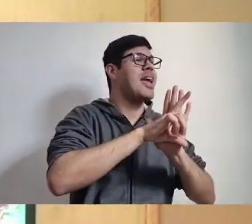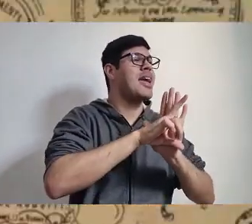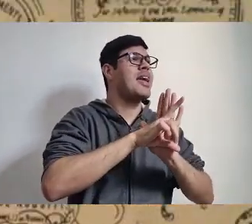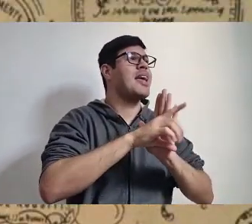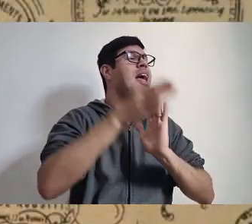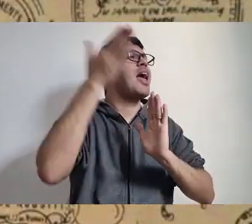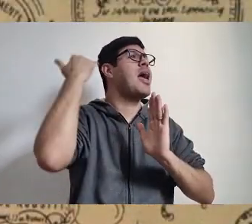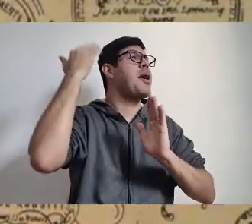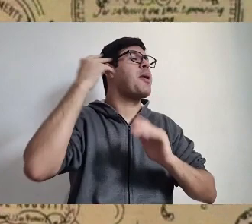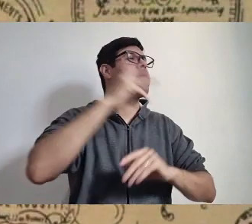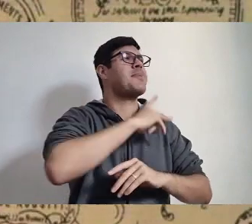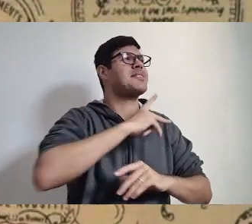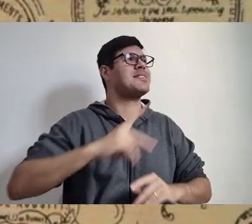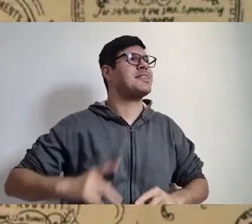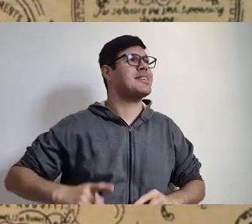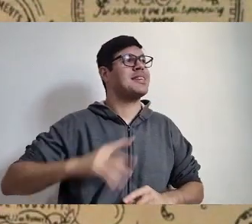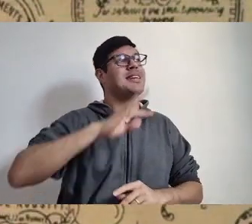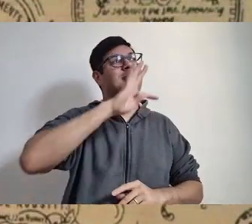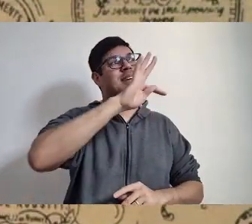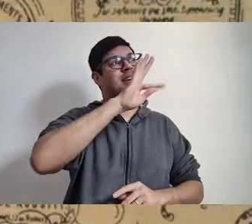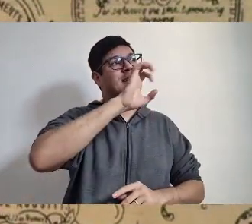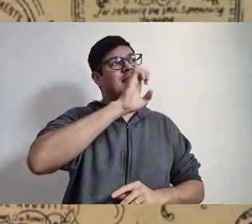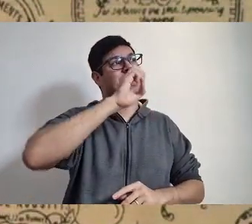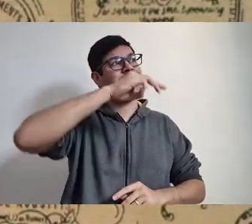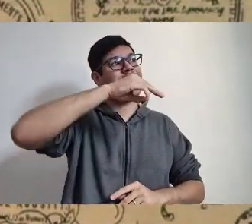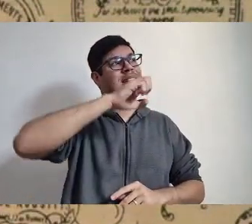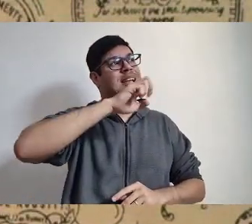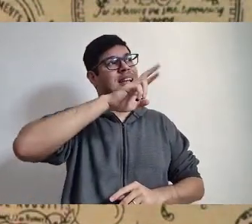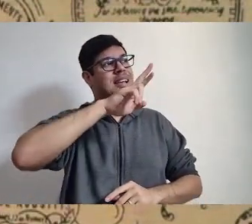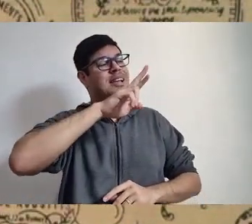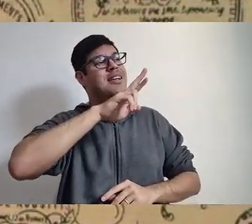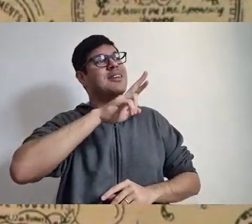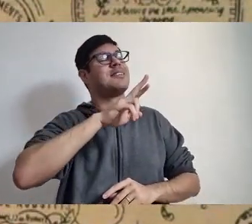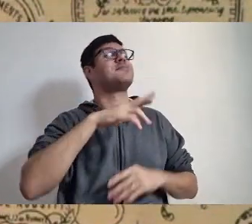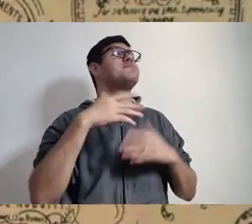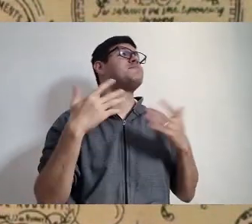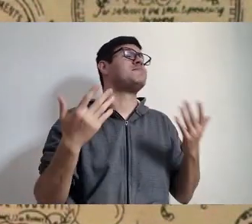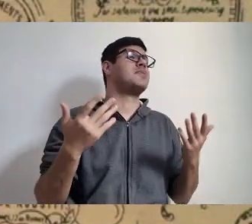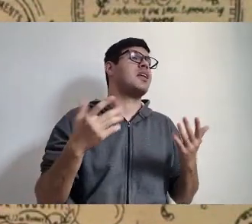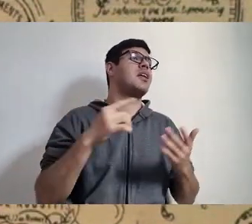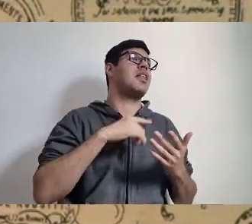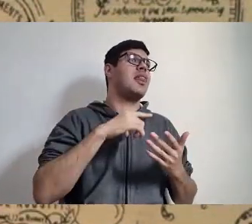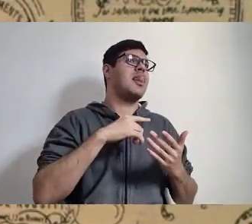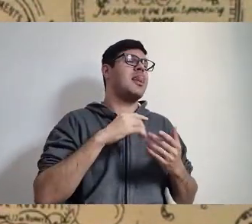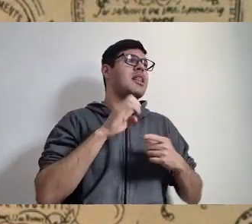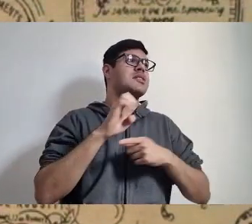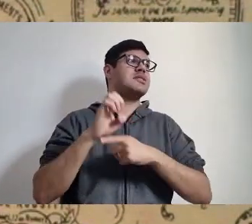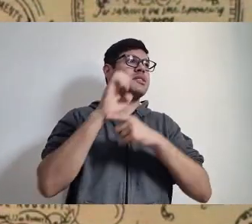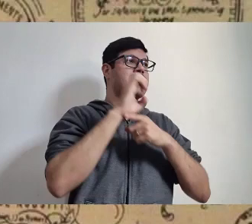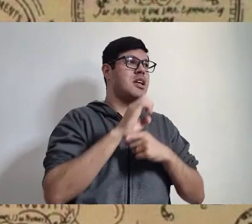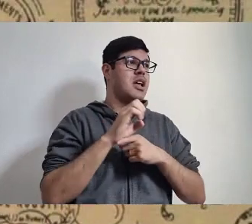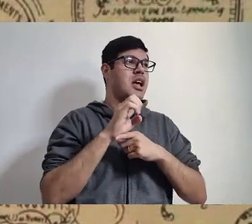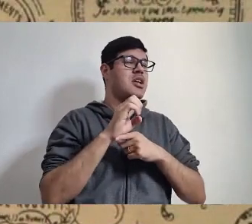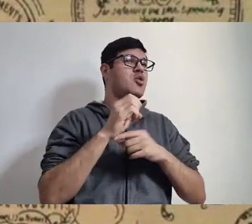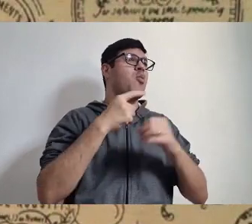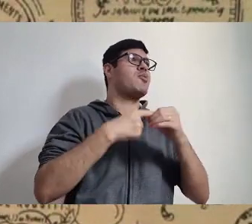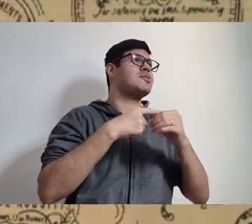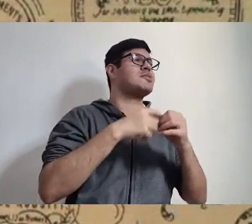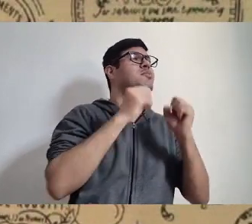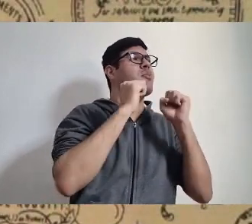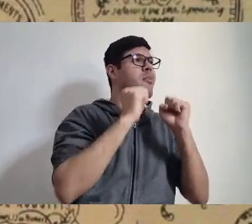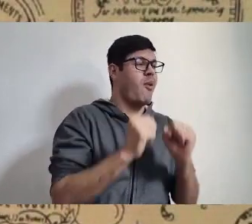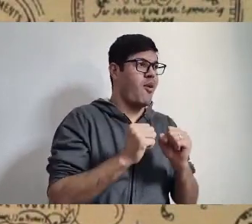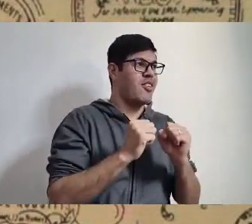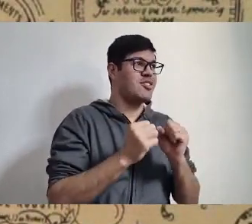da Caixa Econômica e pode ser explorada a loteria por entes federados. Então, o Estado também pode, o município também pode. Então, é